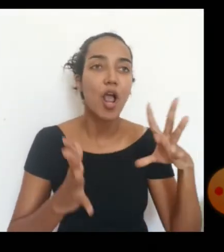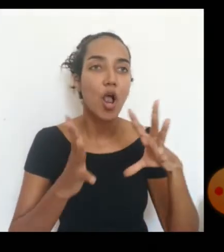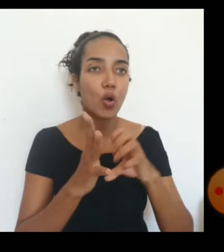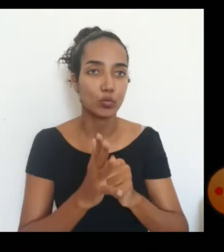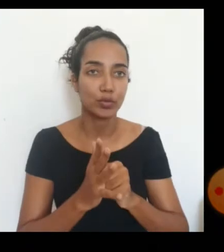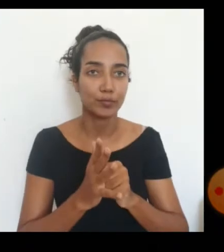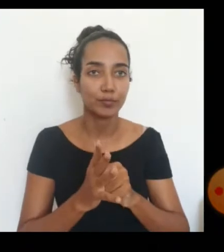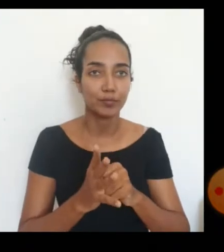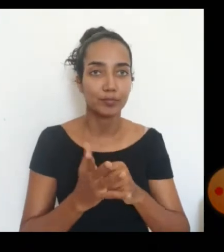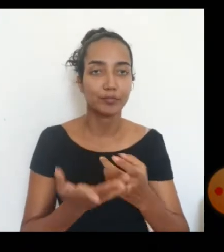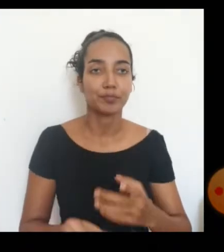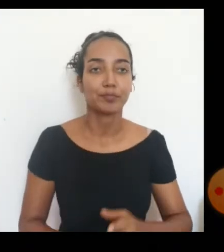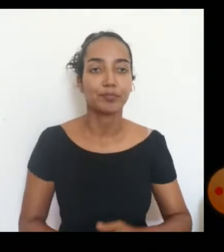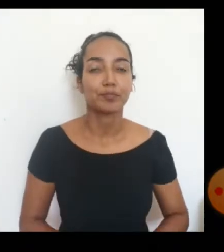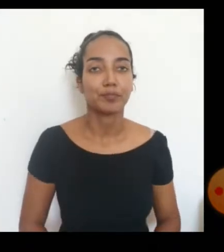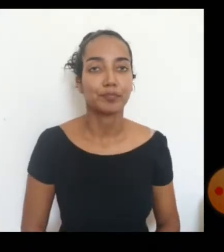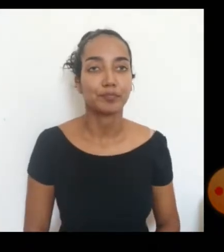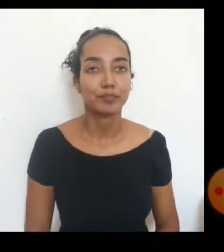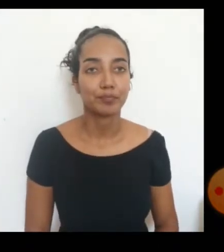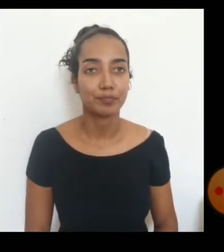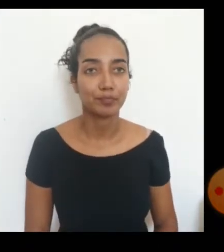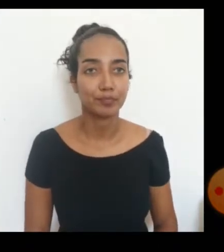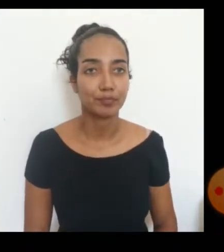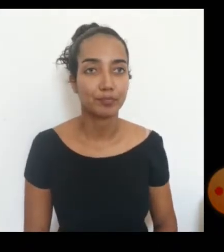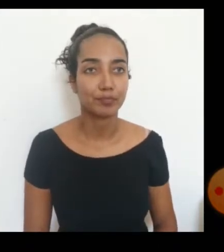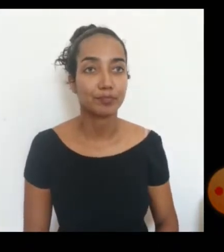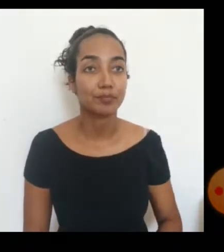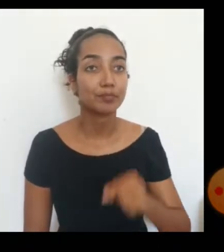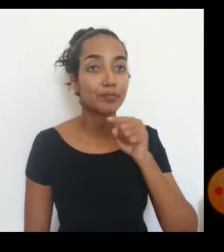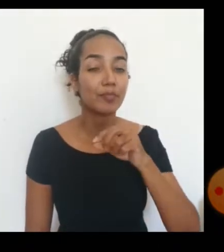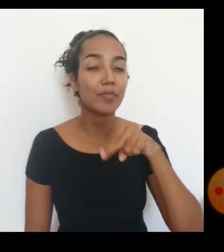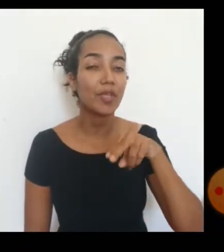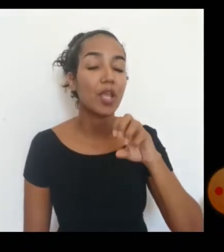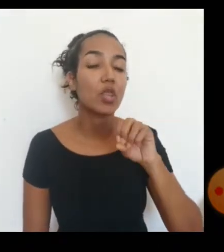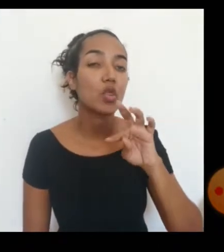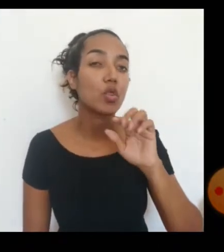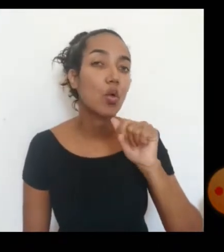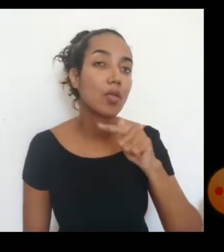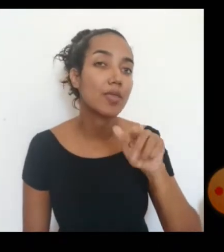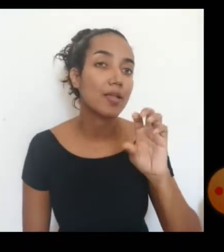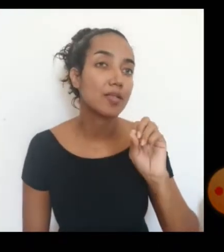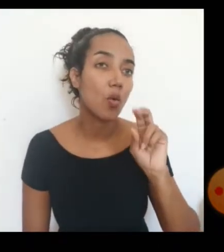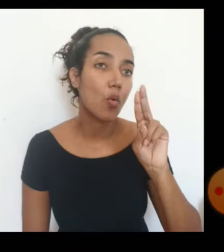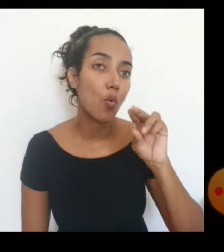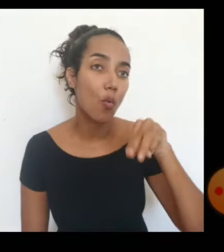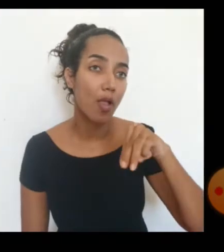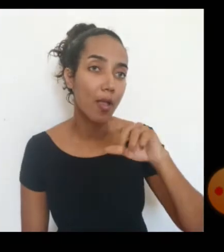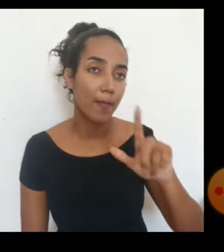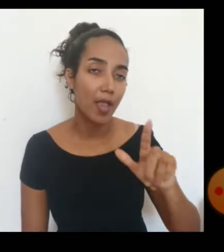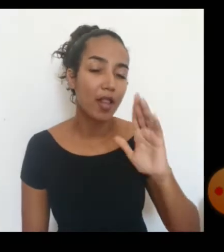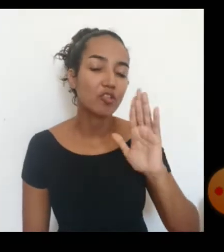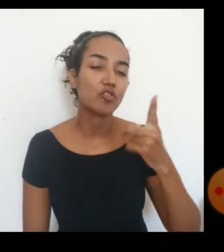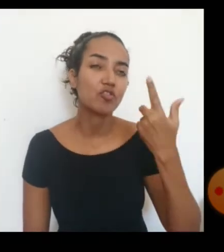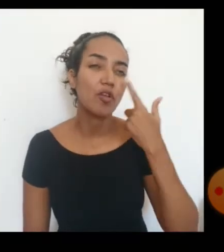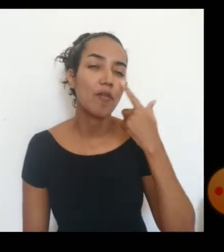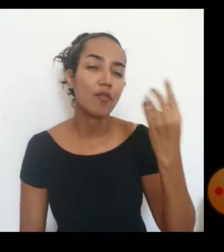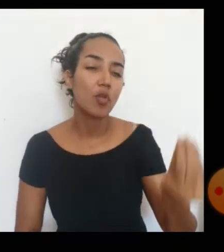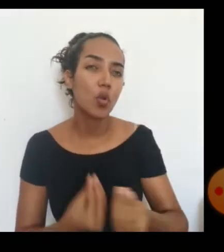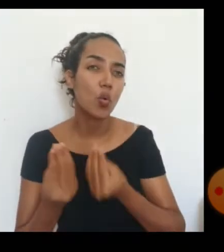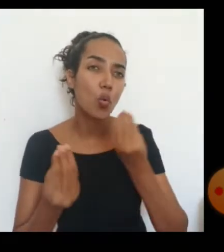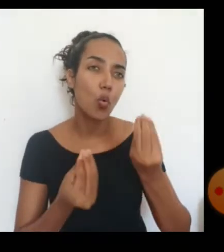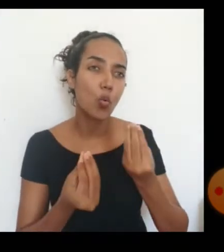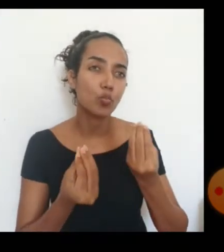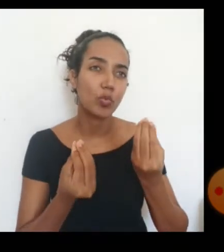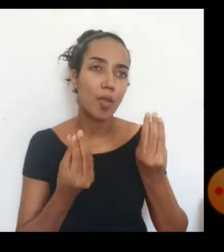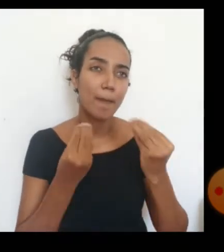Bom, ok, isso aqui é a notação ML. Nós já vimos como implementar especificamente a classe conta, como